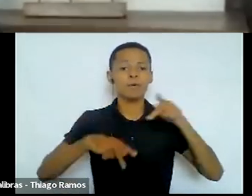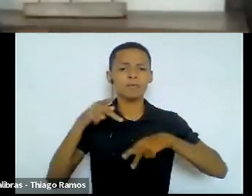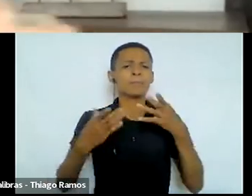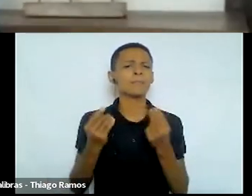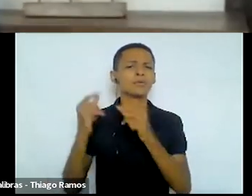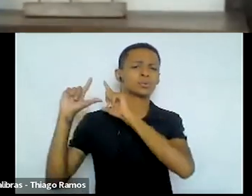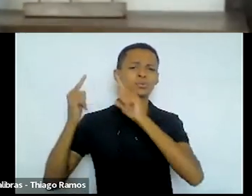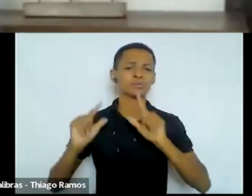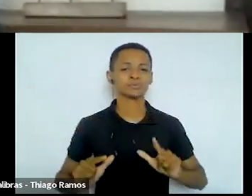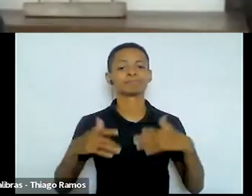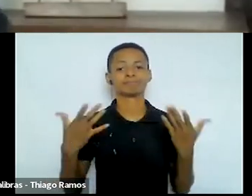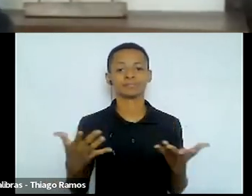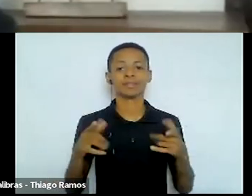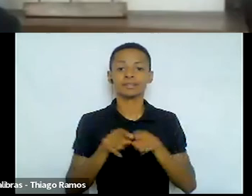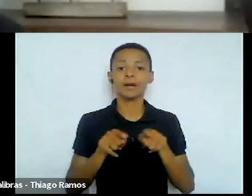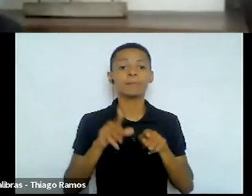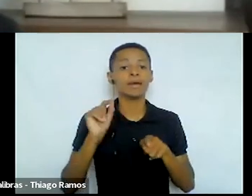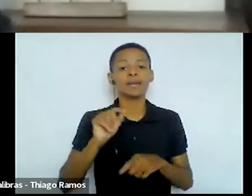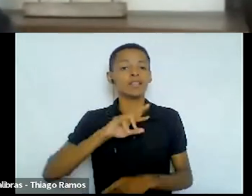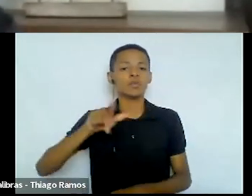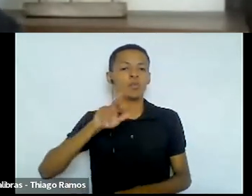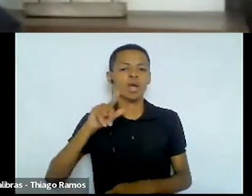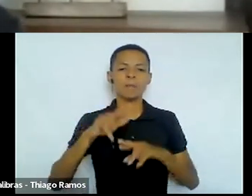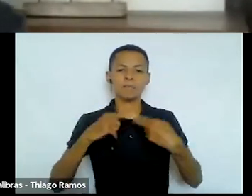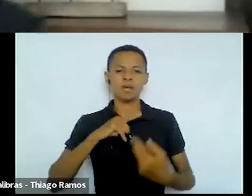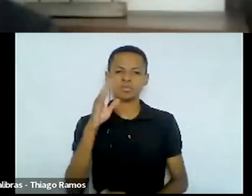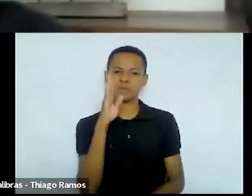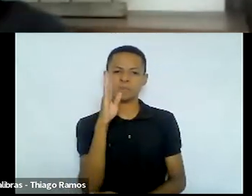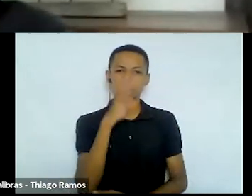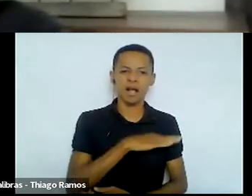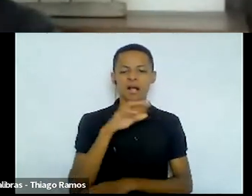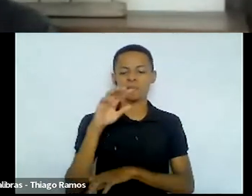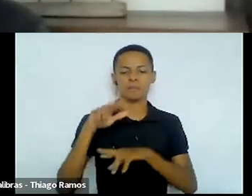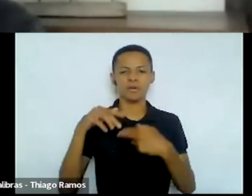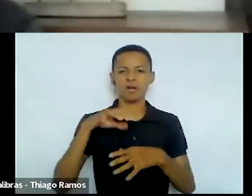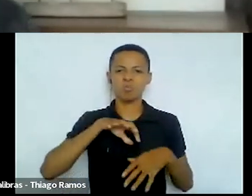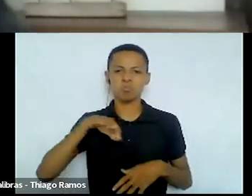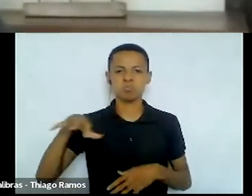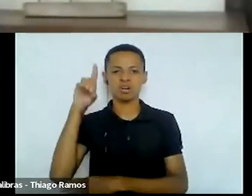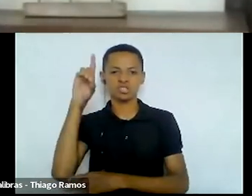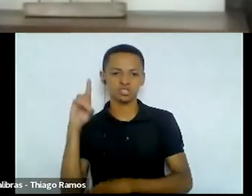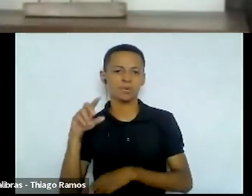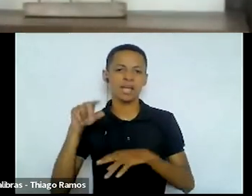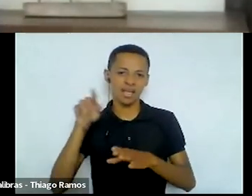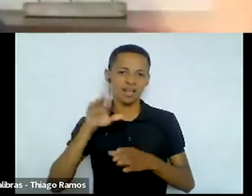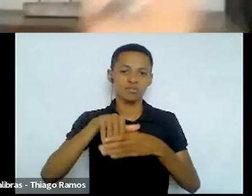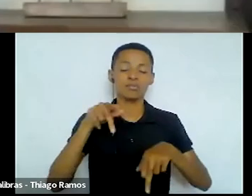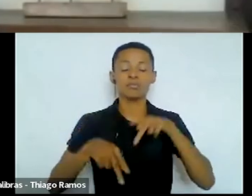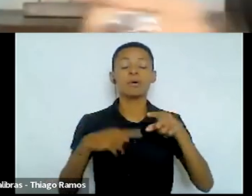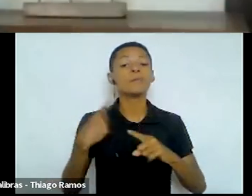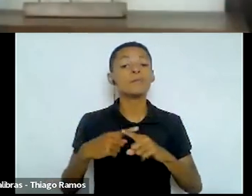Em parte é conservadora, e não é porque ela é má, de extrema-direita, esta população que votou no Bolsonaro, mas porque ela